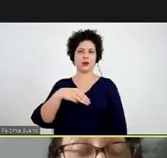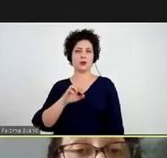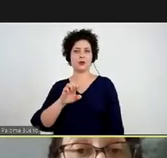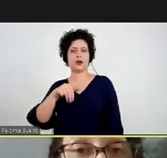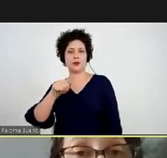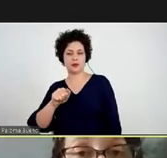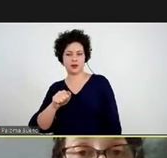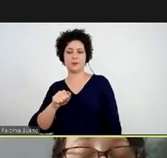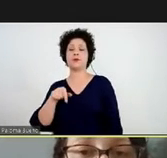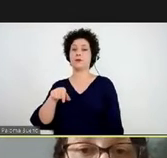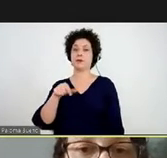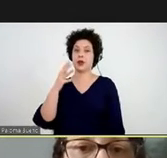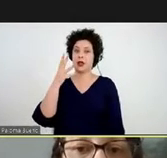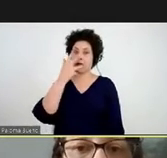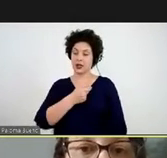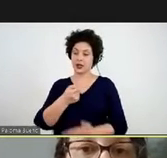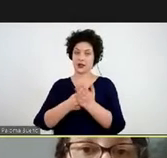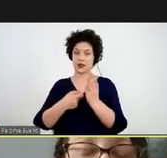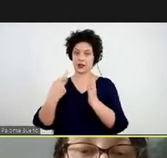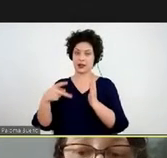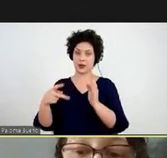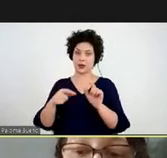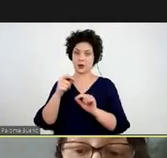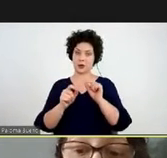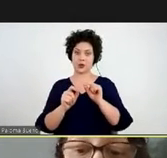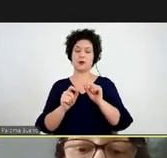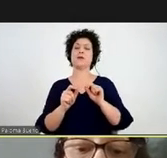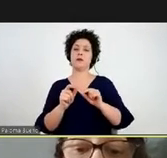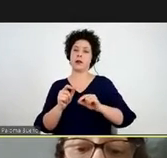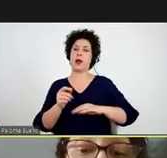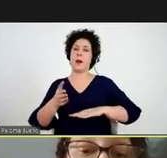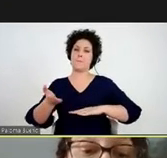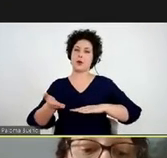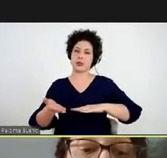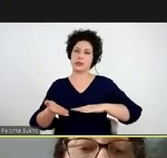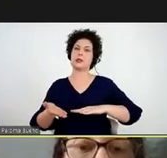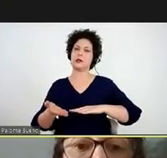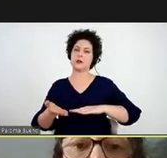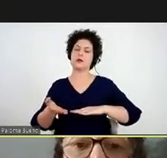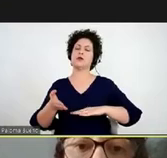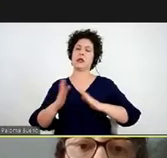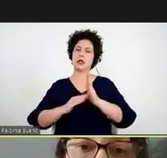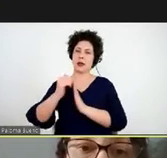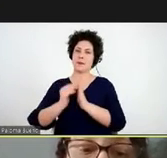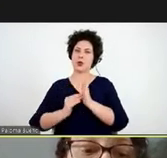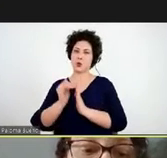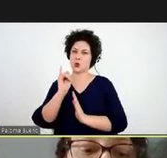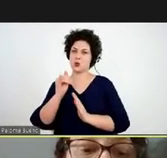um texto lindo dela, que é o Discurso Modernista na Pintura, que diz assim: não há